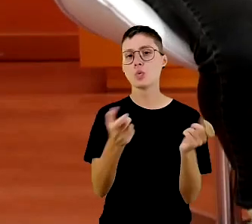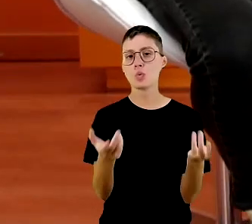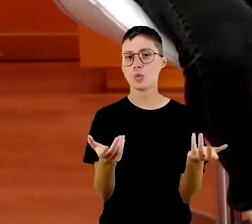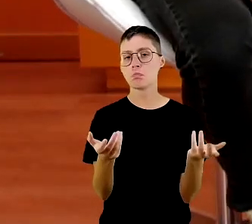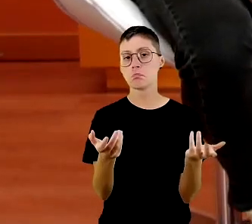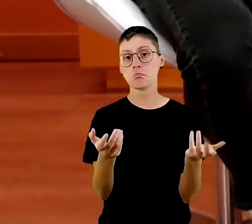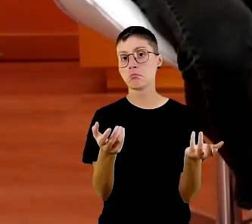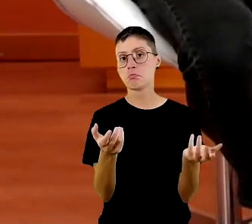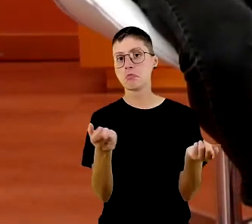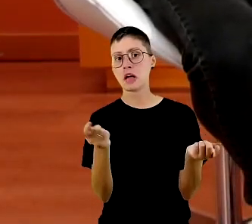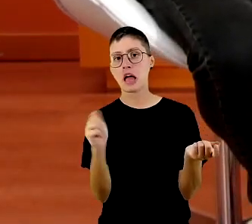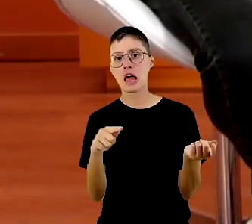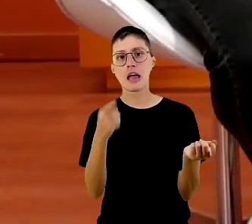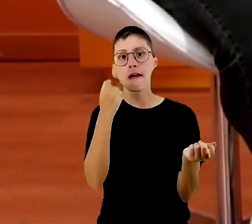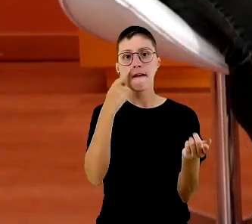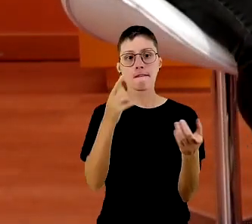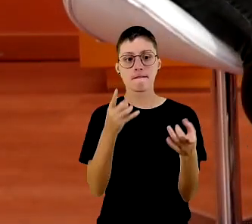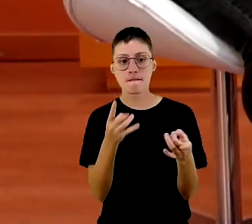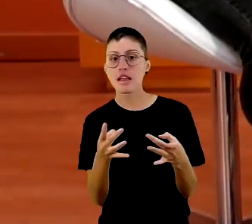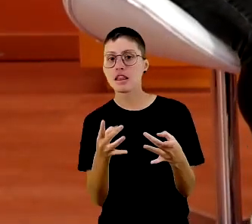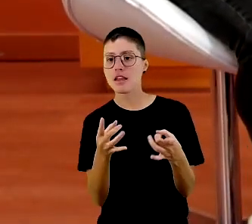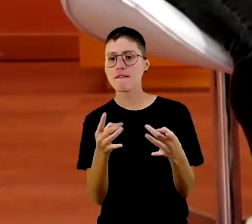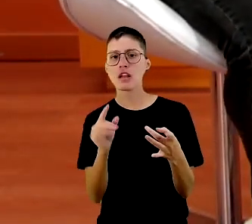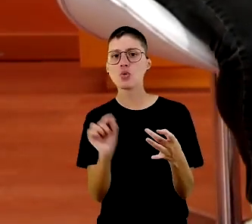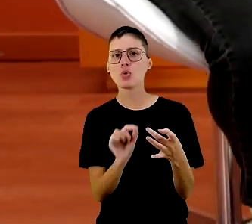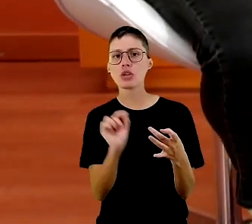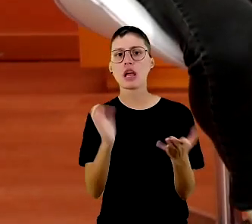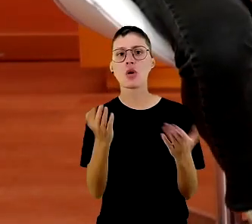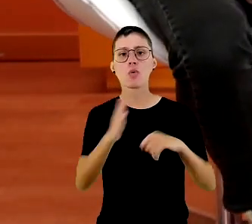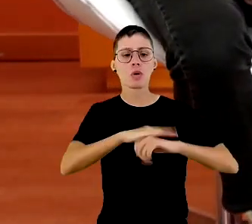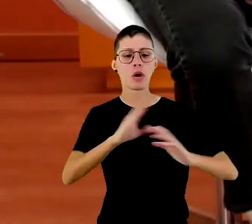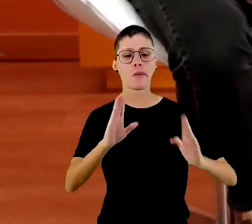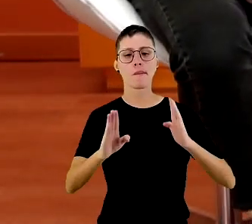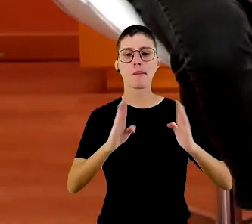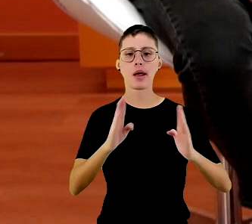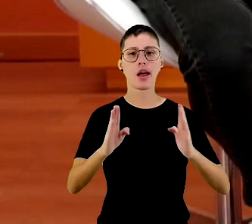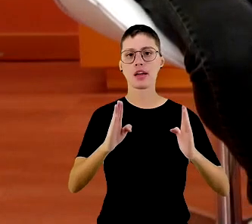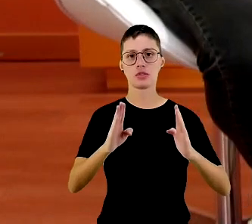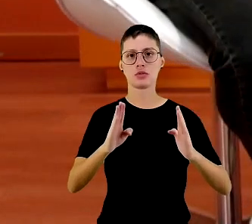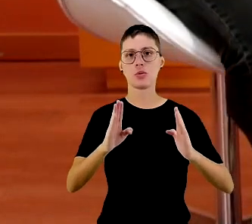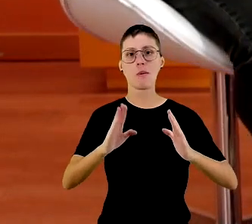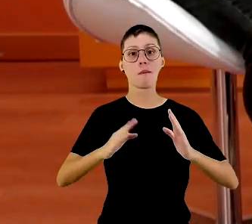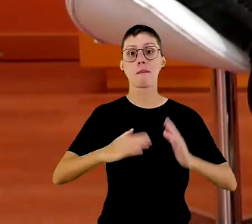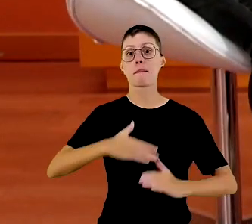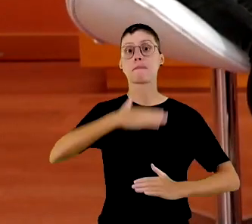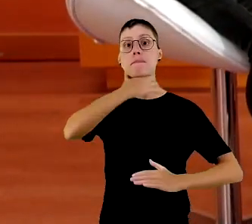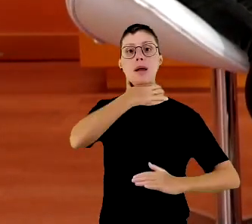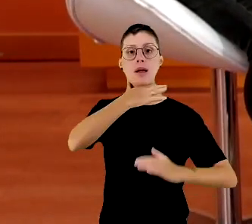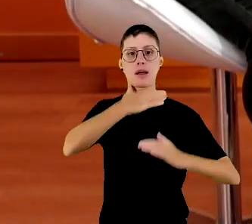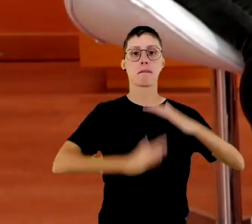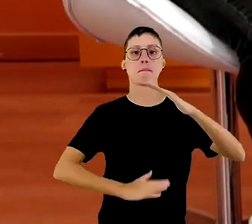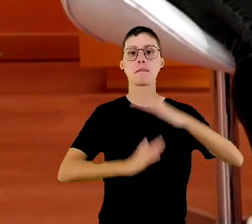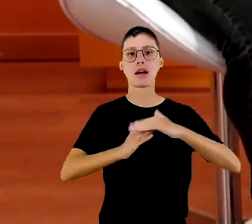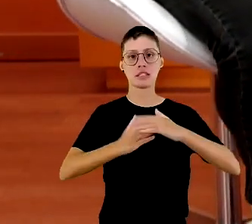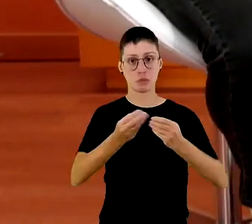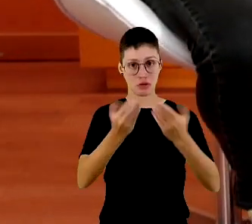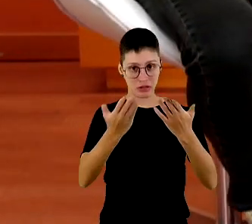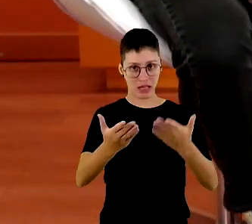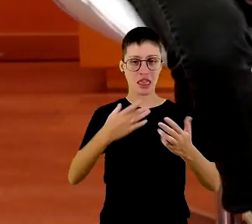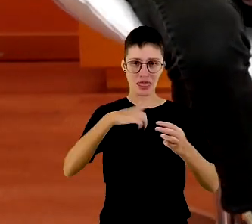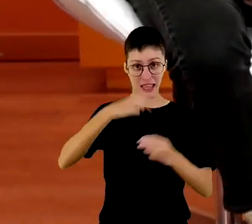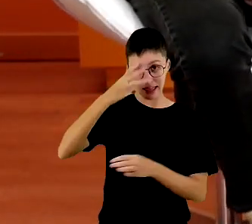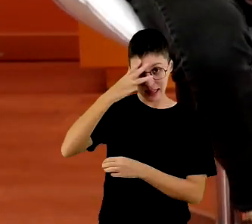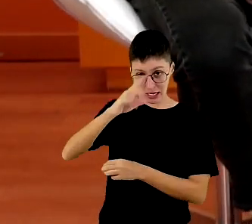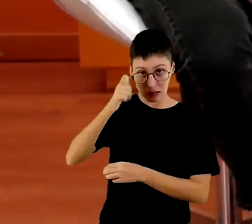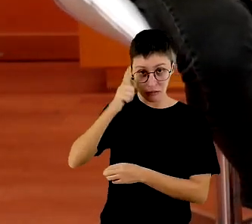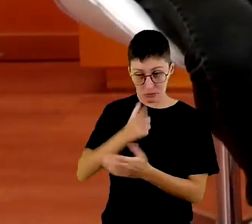para revenda. Fala assim, revenda, qual o prazo que você tem hoje default de pagamento que a Raizen te dá? Ah, 3 dias. Tá bom,